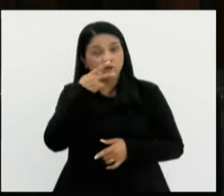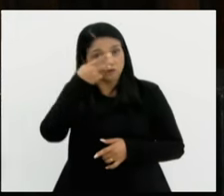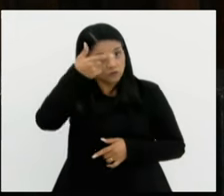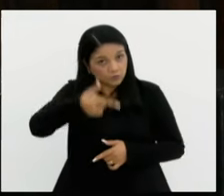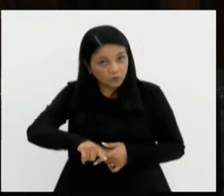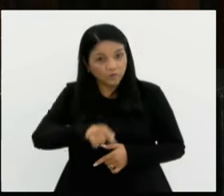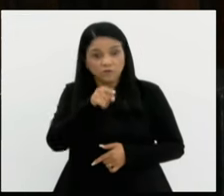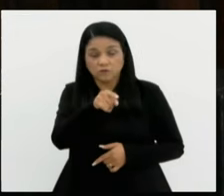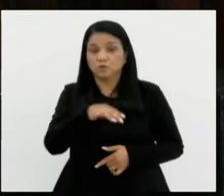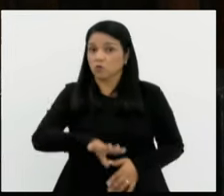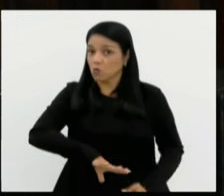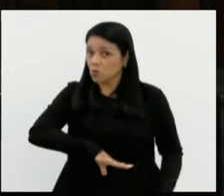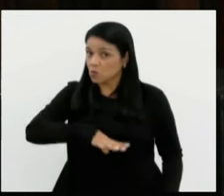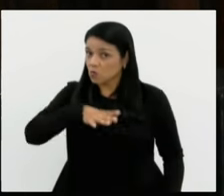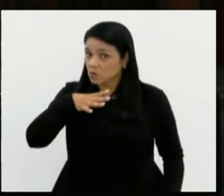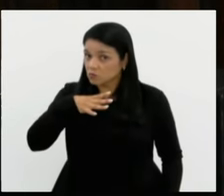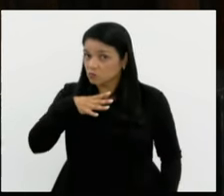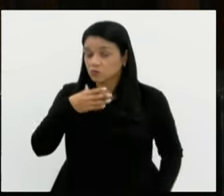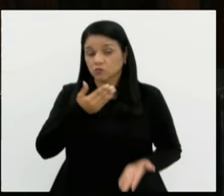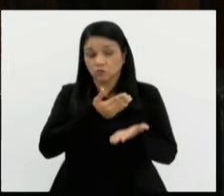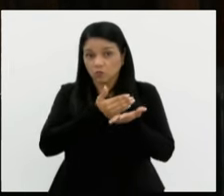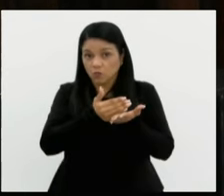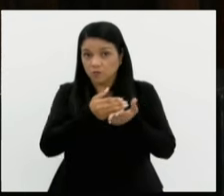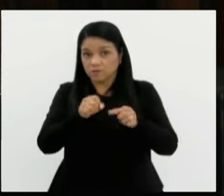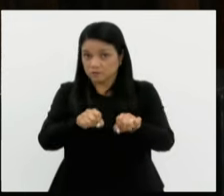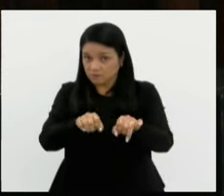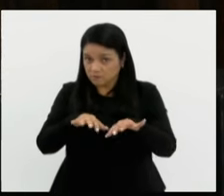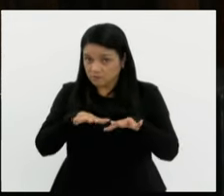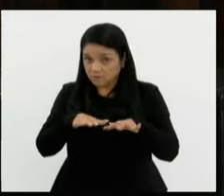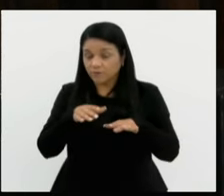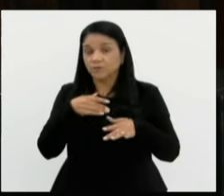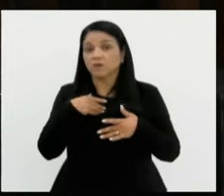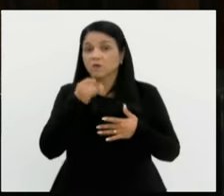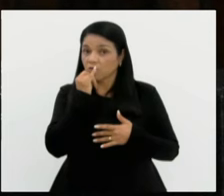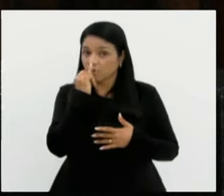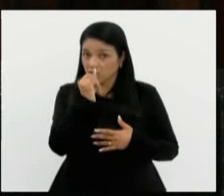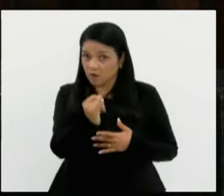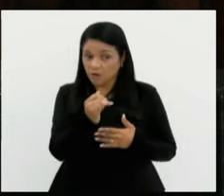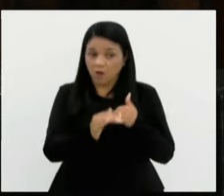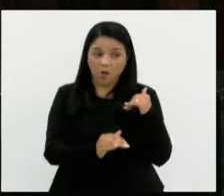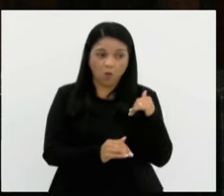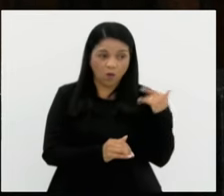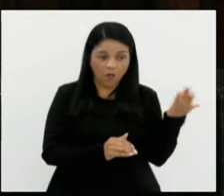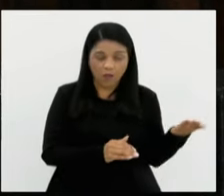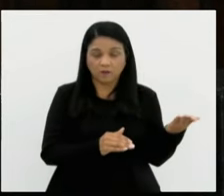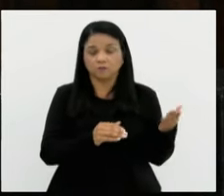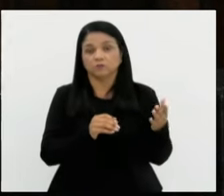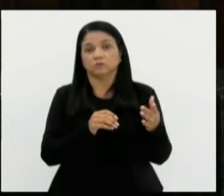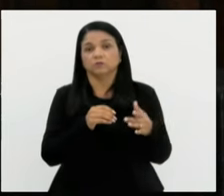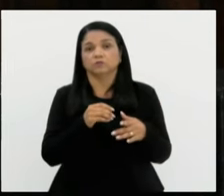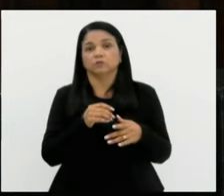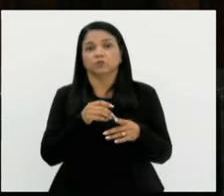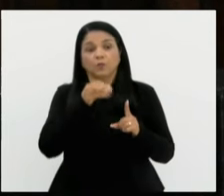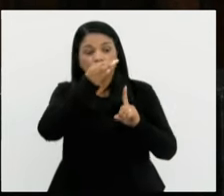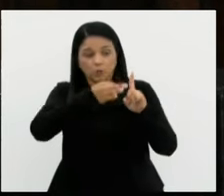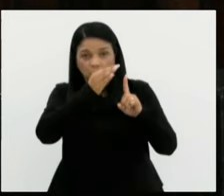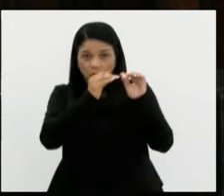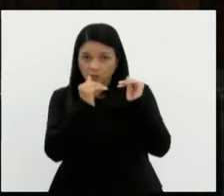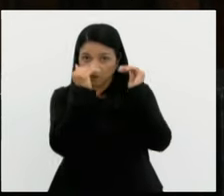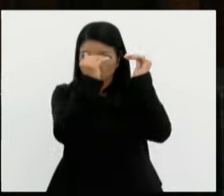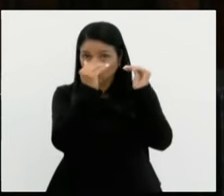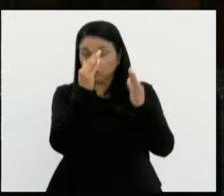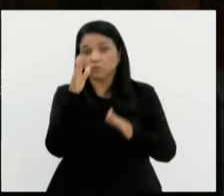Falei isso no início da sessão, quando, ao lado do presidente do Poder Judiciário, ao lado do